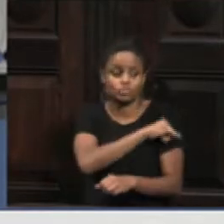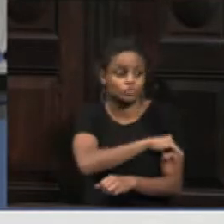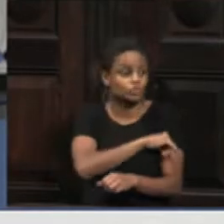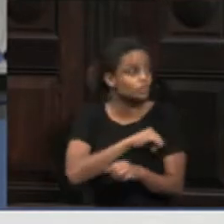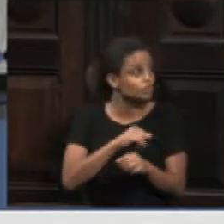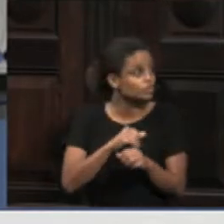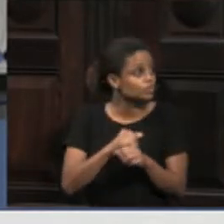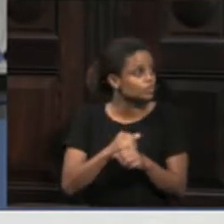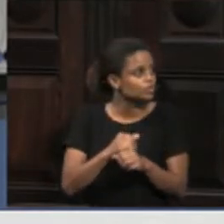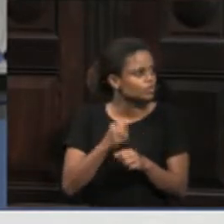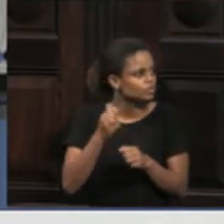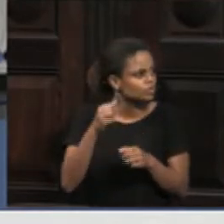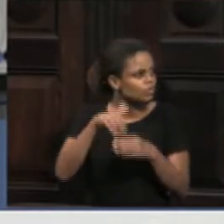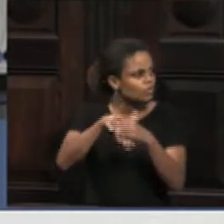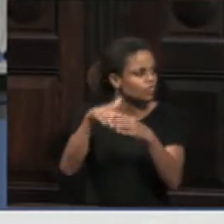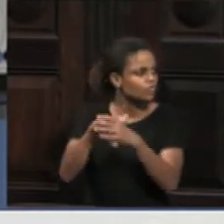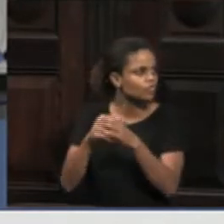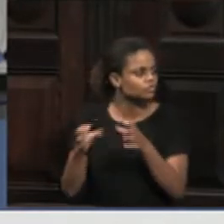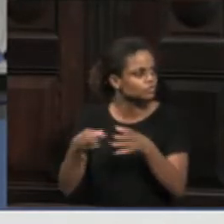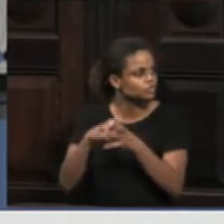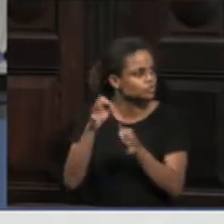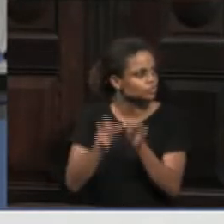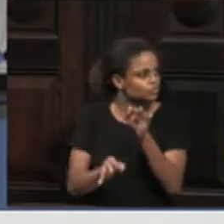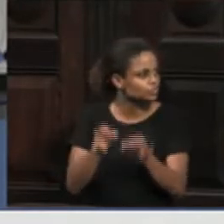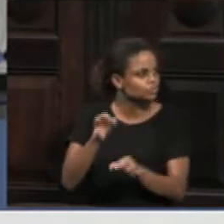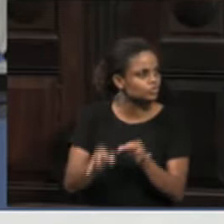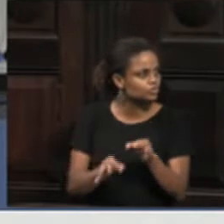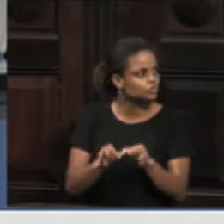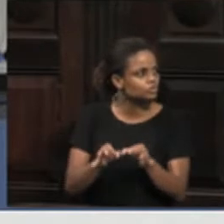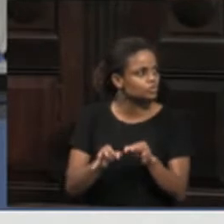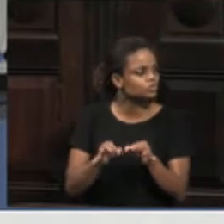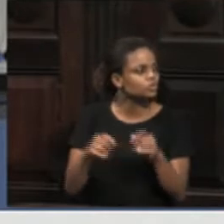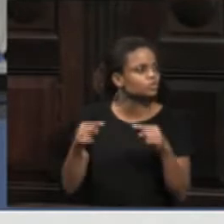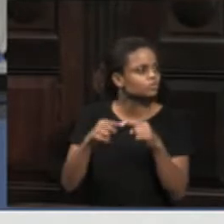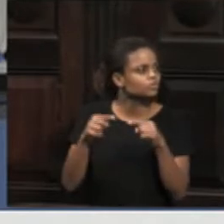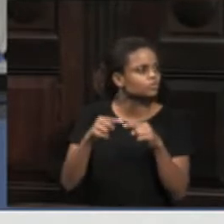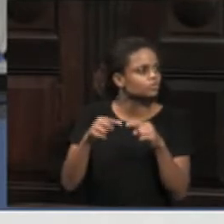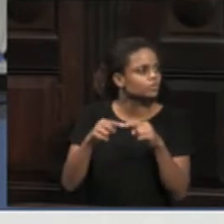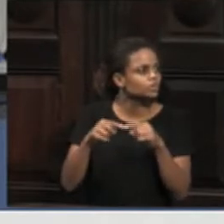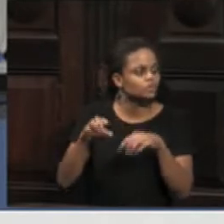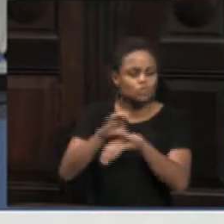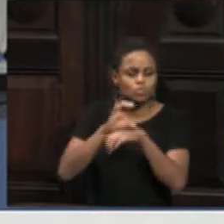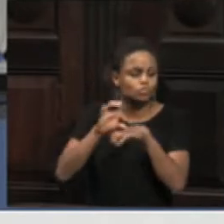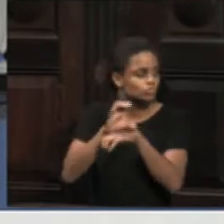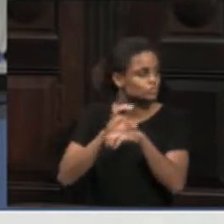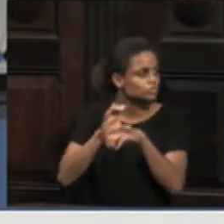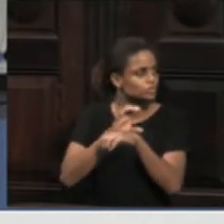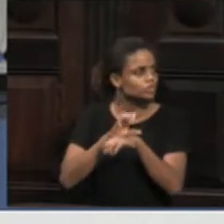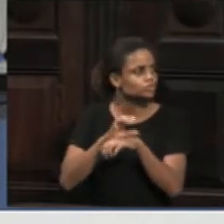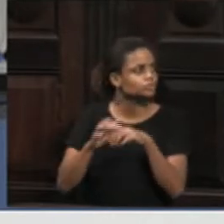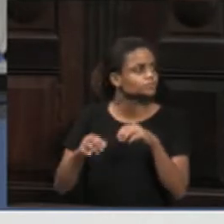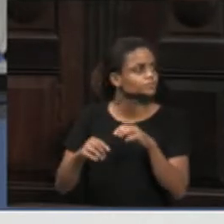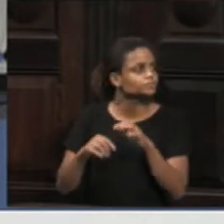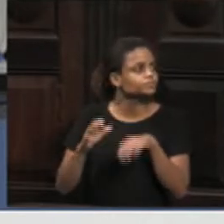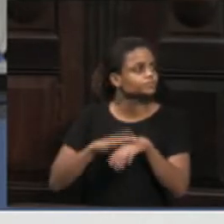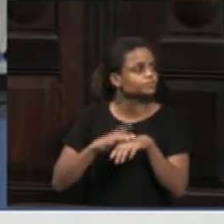de Constituição e Justiça pela Constitucionalidade. Relator, deputado André